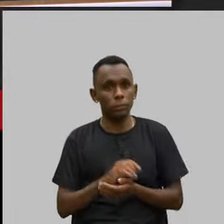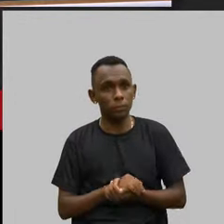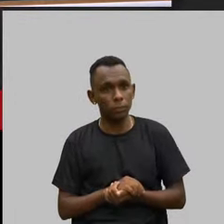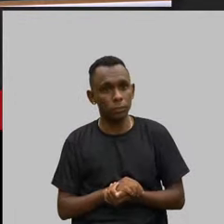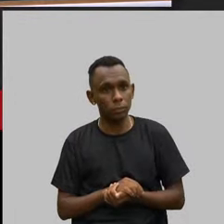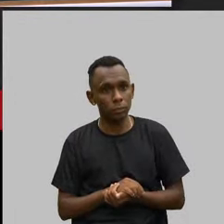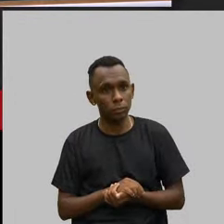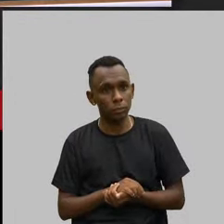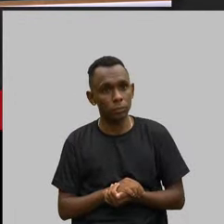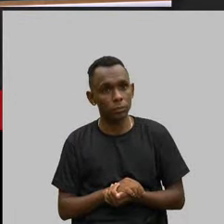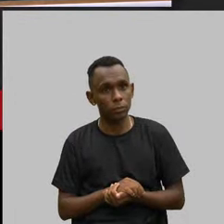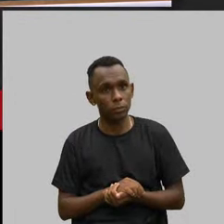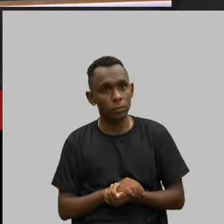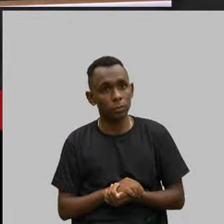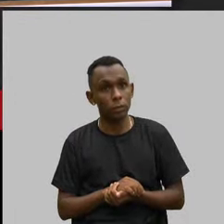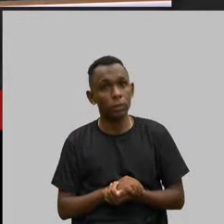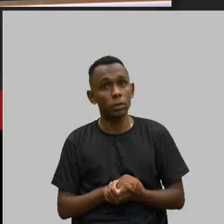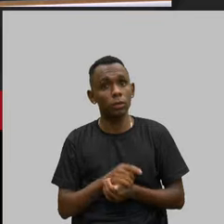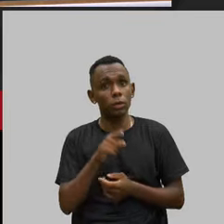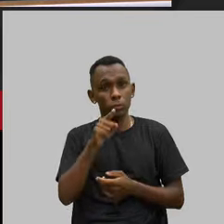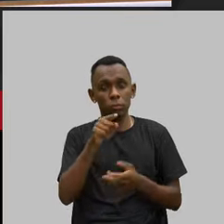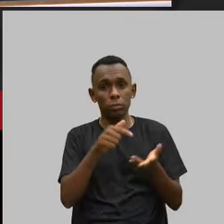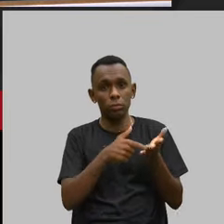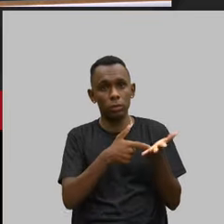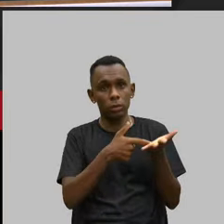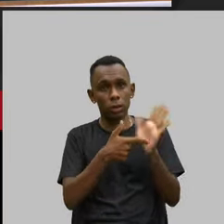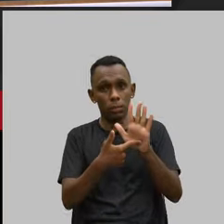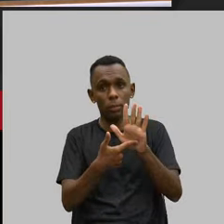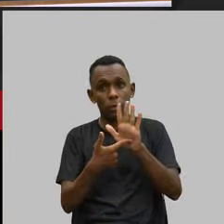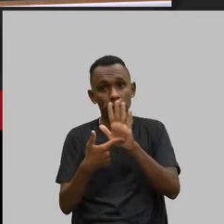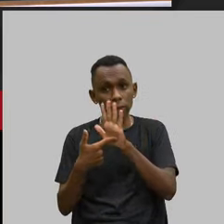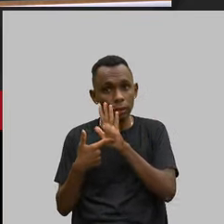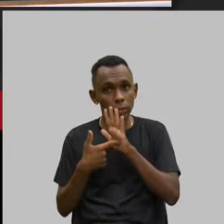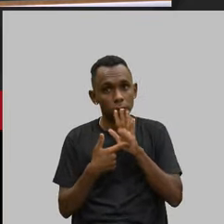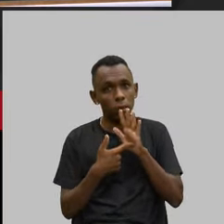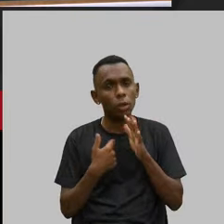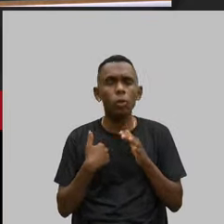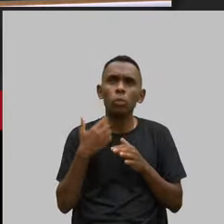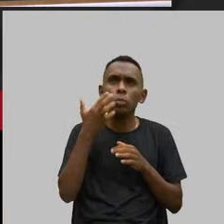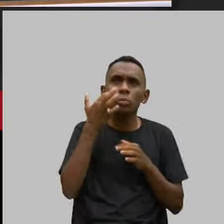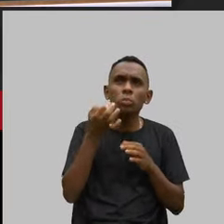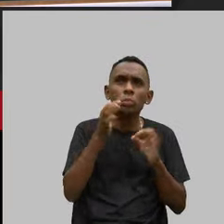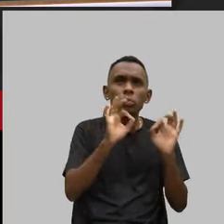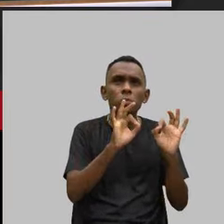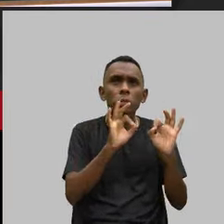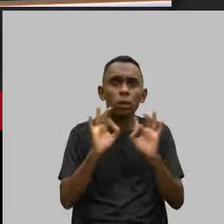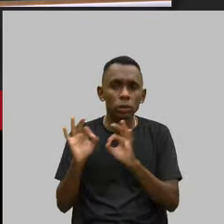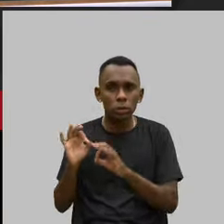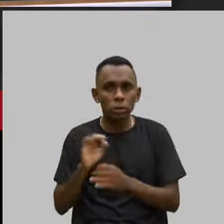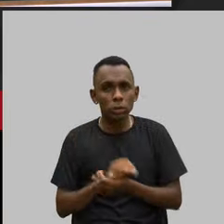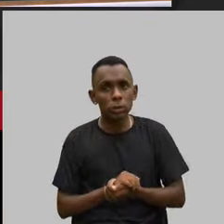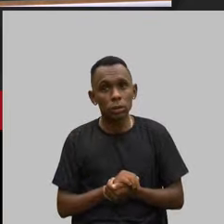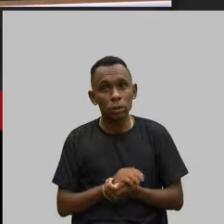secretário porque o senhor faz uma apresentação aqui e eu fiquei muito atento